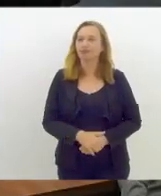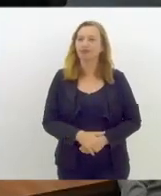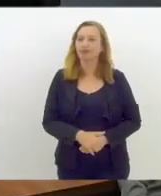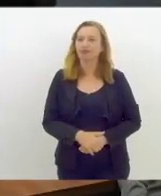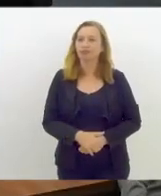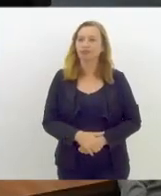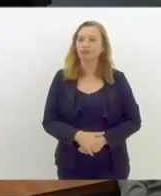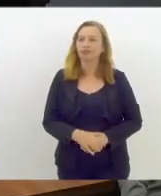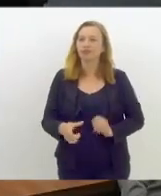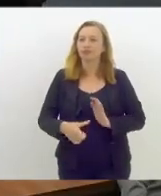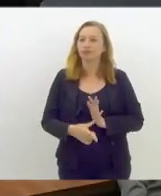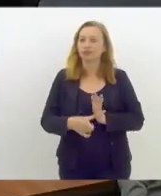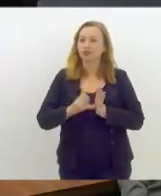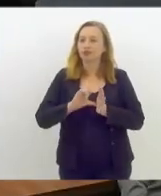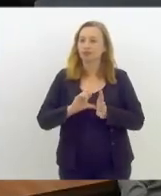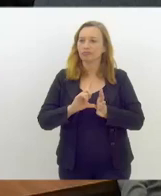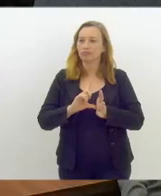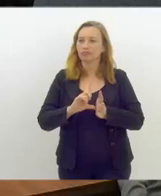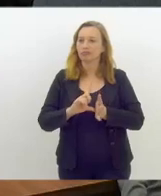Antes